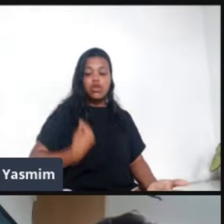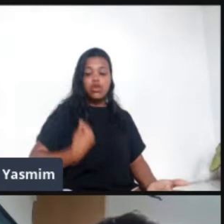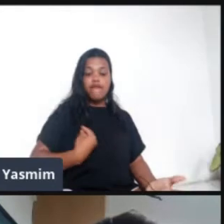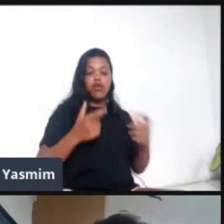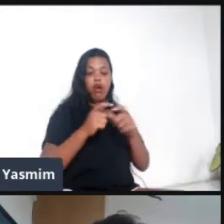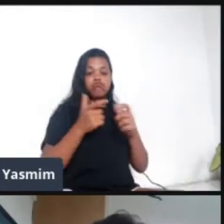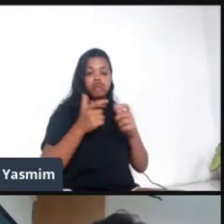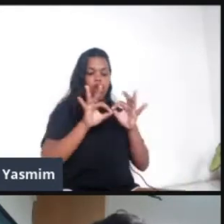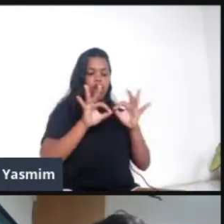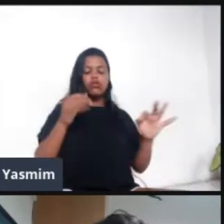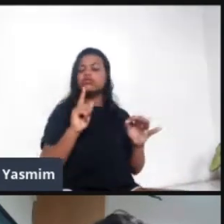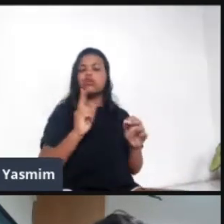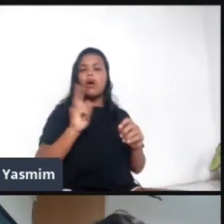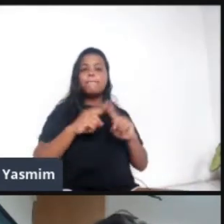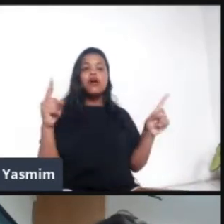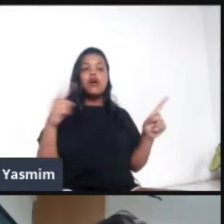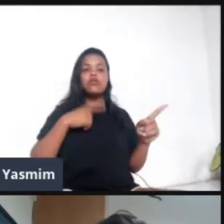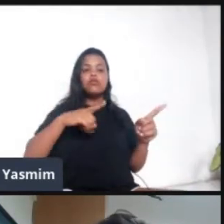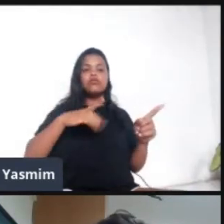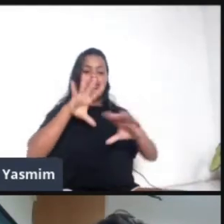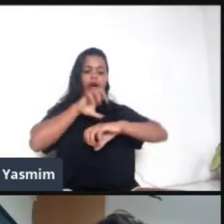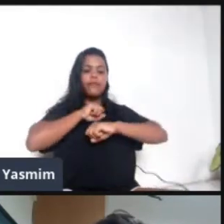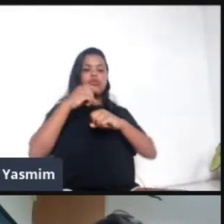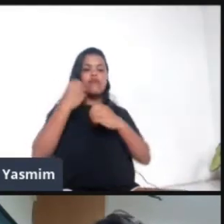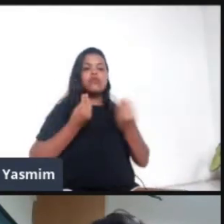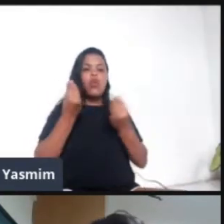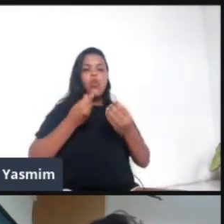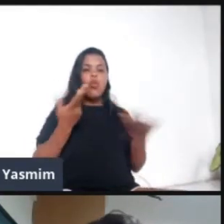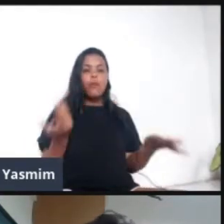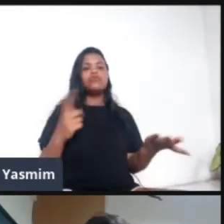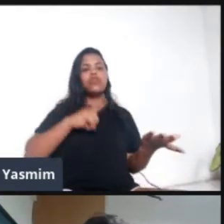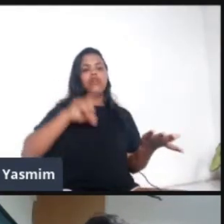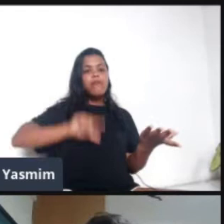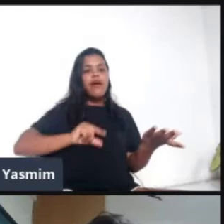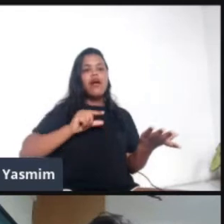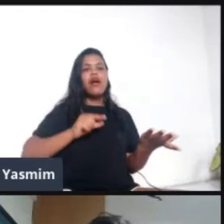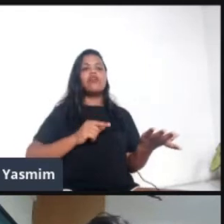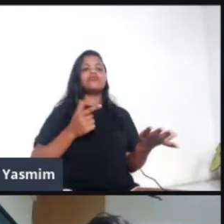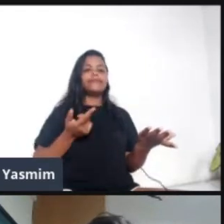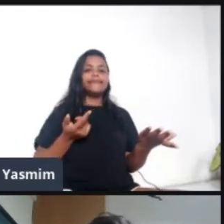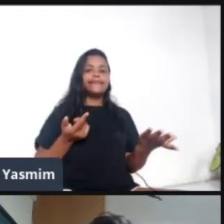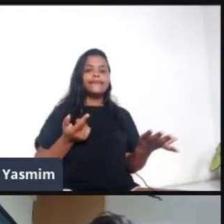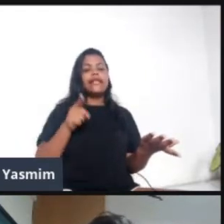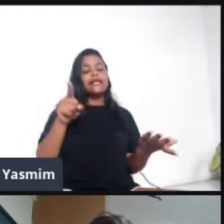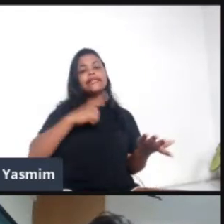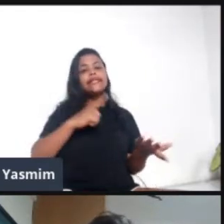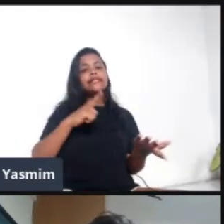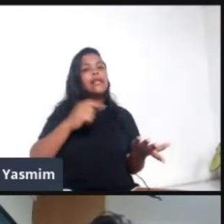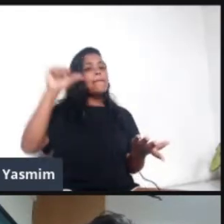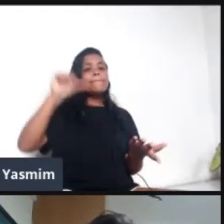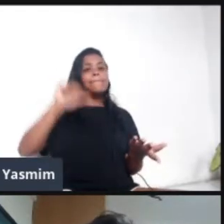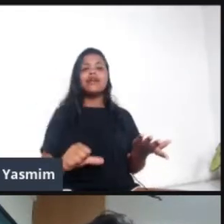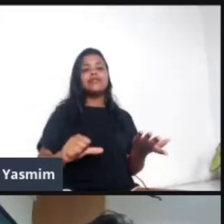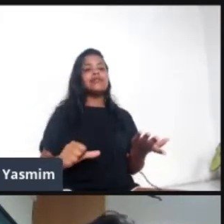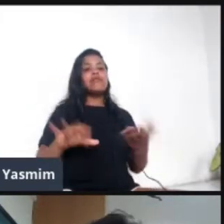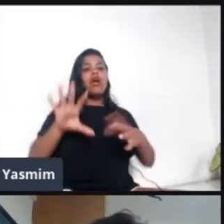tem um volume de absorção, de distribuição baixo, e então ela tem uma péssima absorção